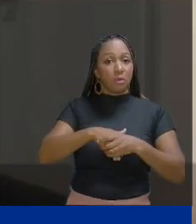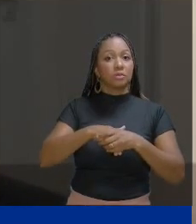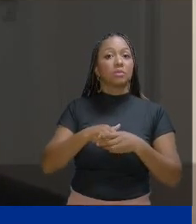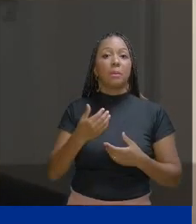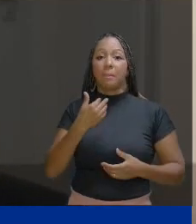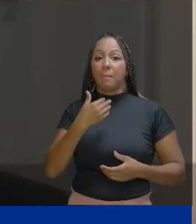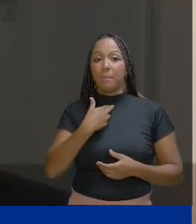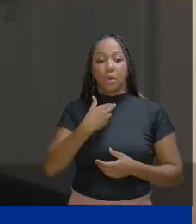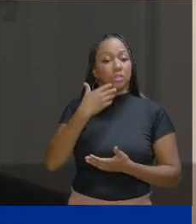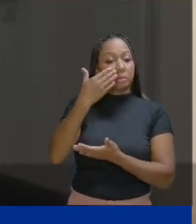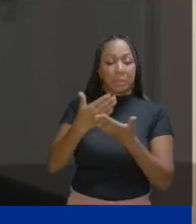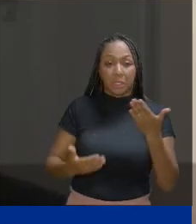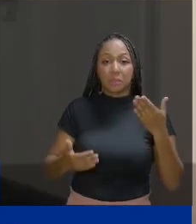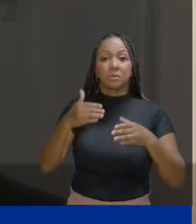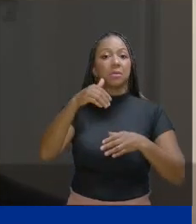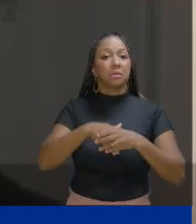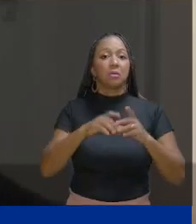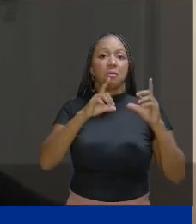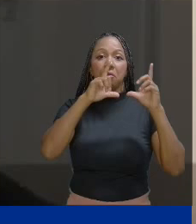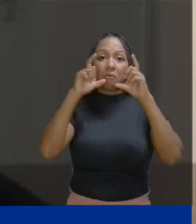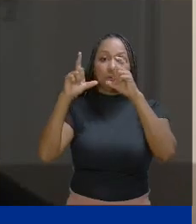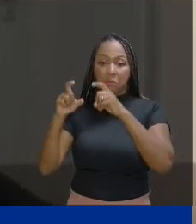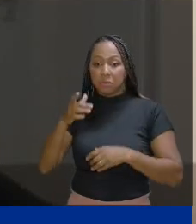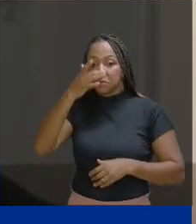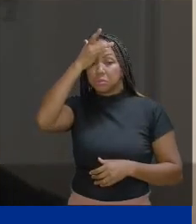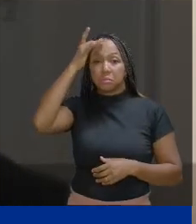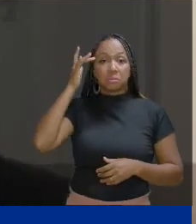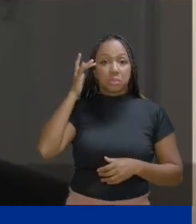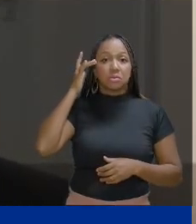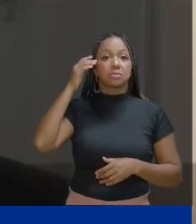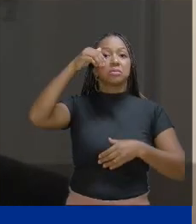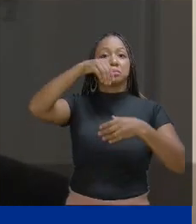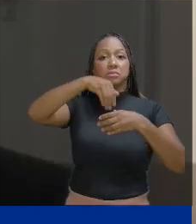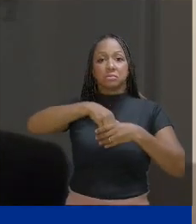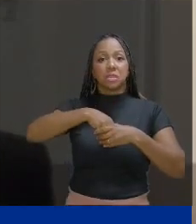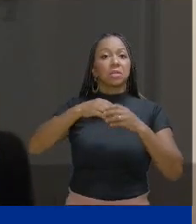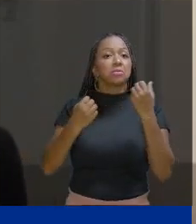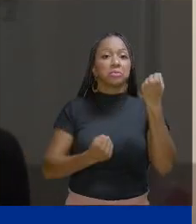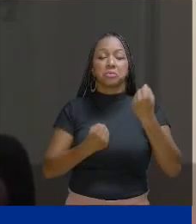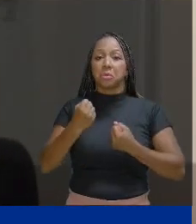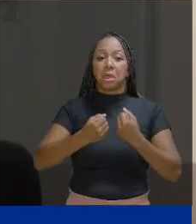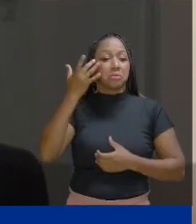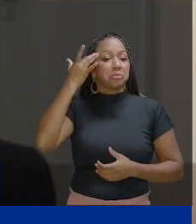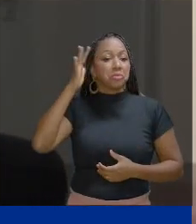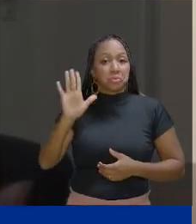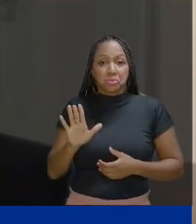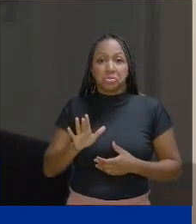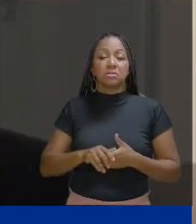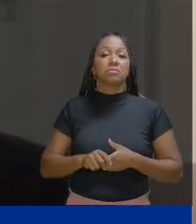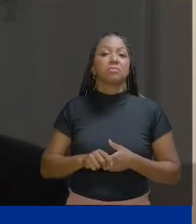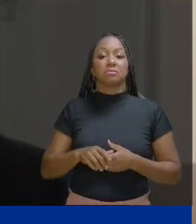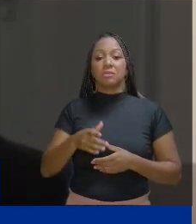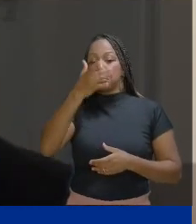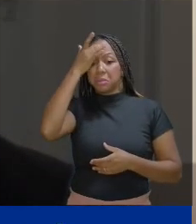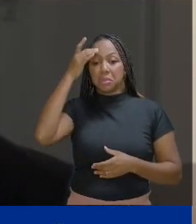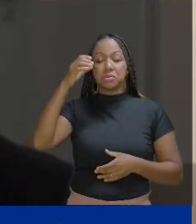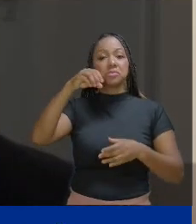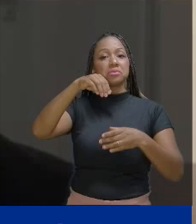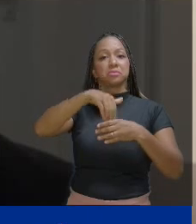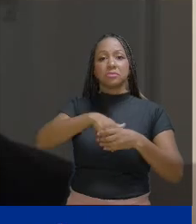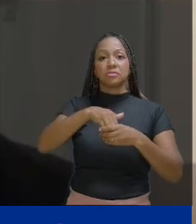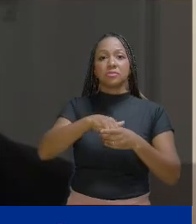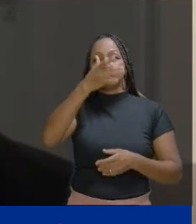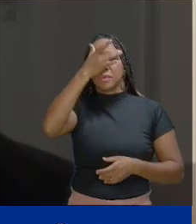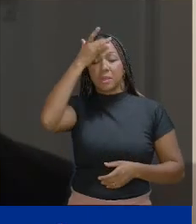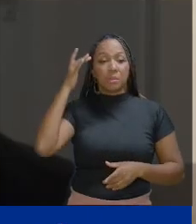a gente não pode perder, e essas fotos dessas pessoas dentro do carro que não sabem quem são. O Ministério Público fala que são eleitores, nós